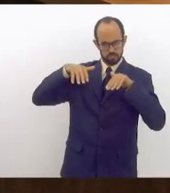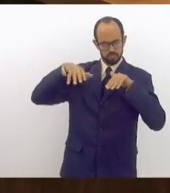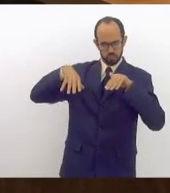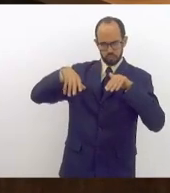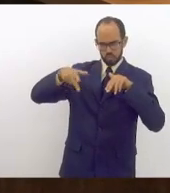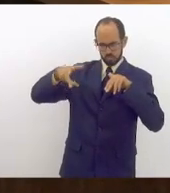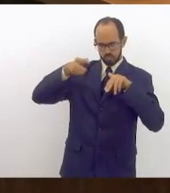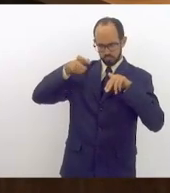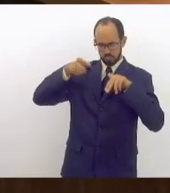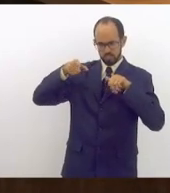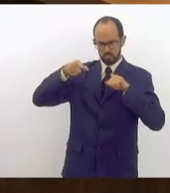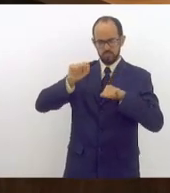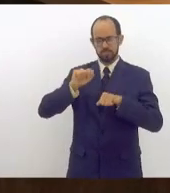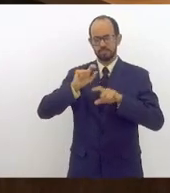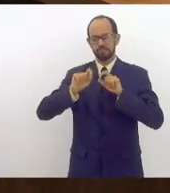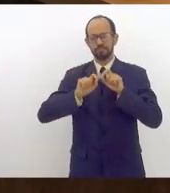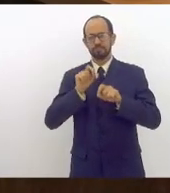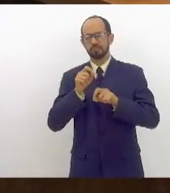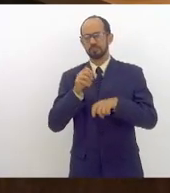que